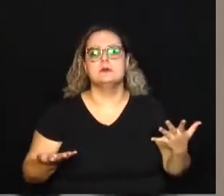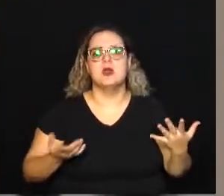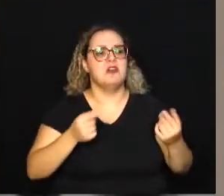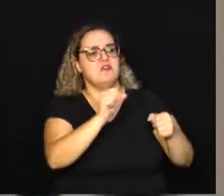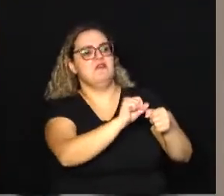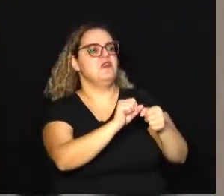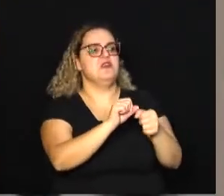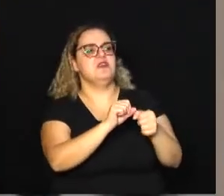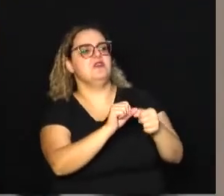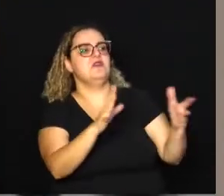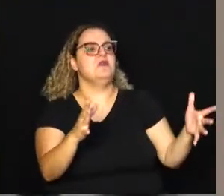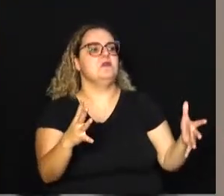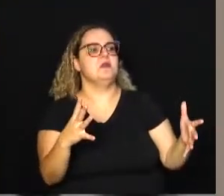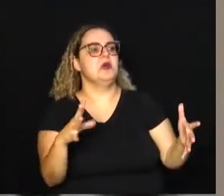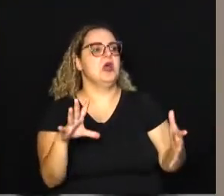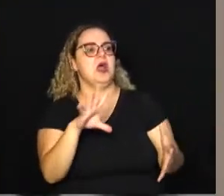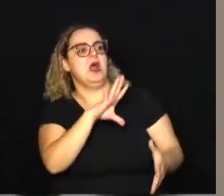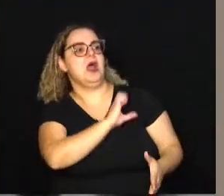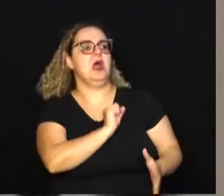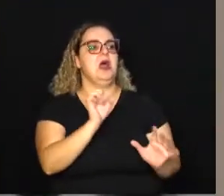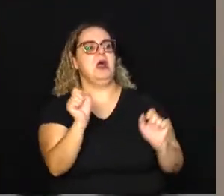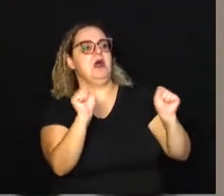para agradar um grupo